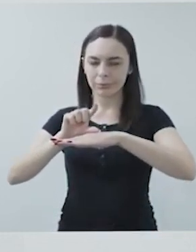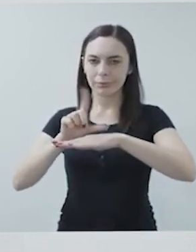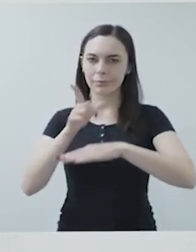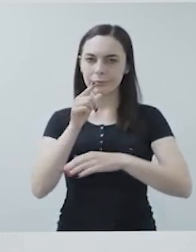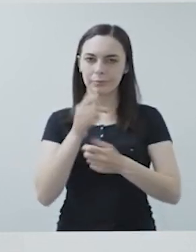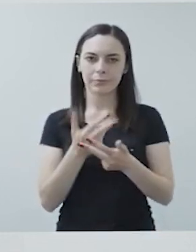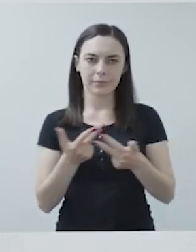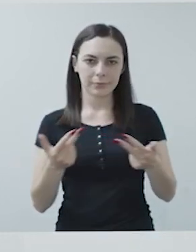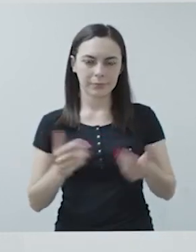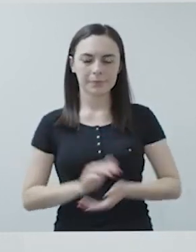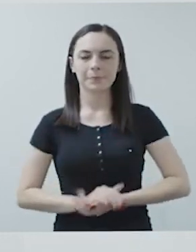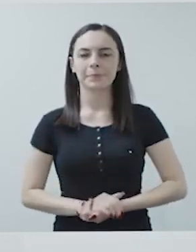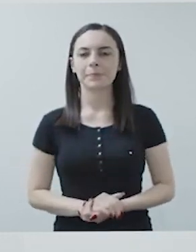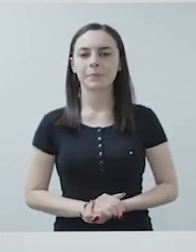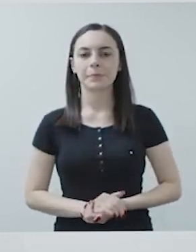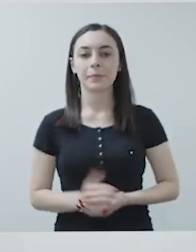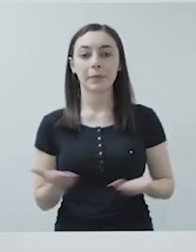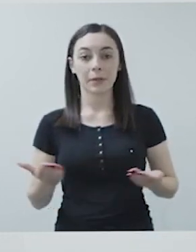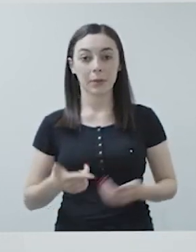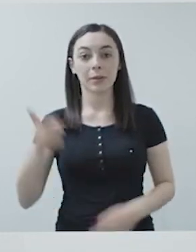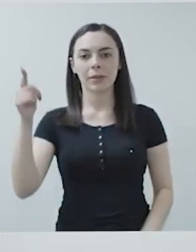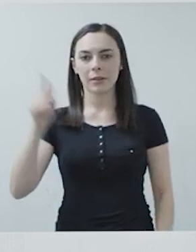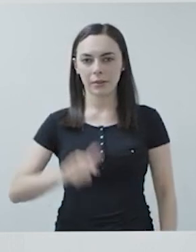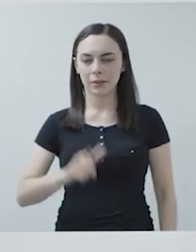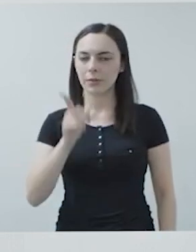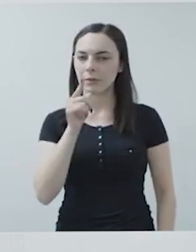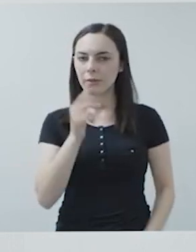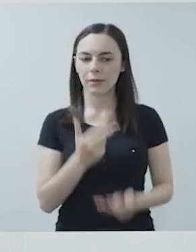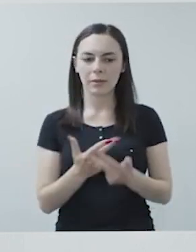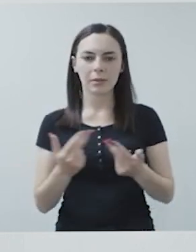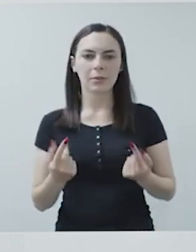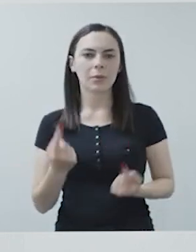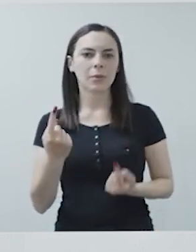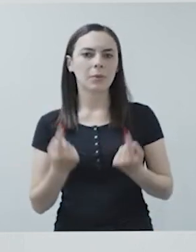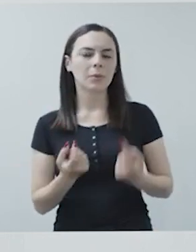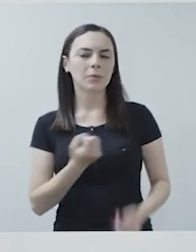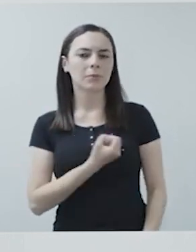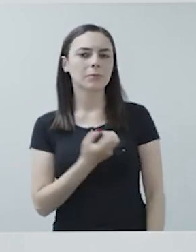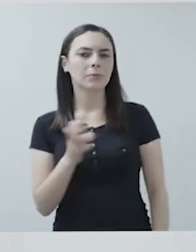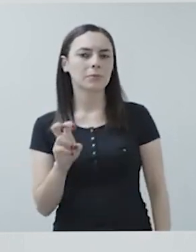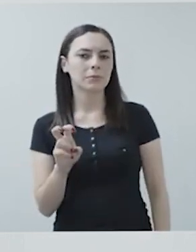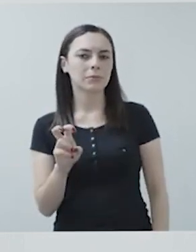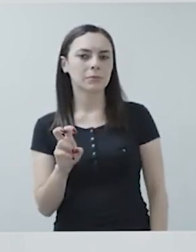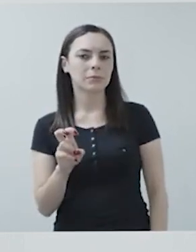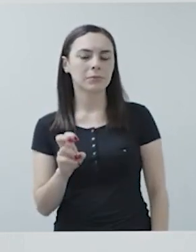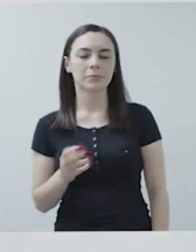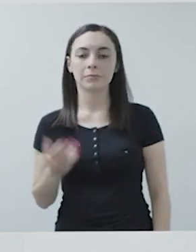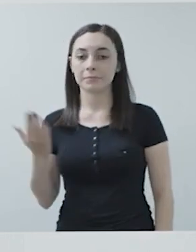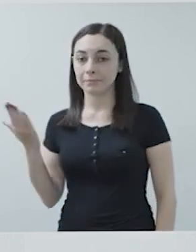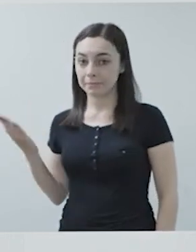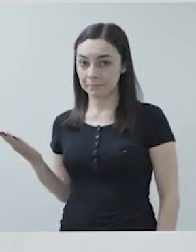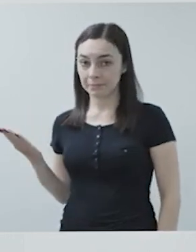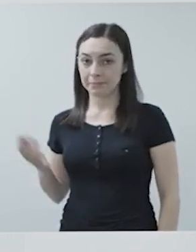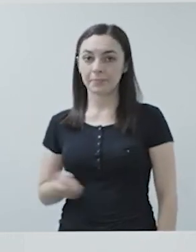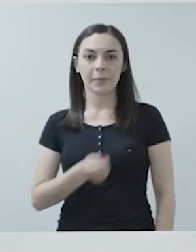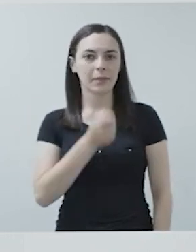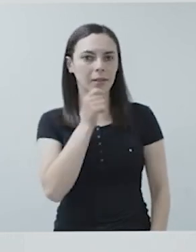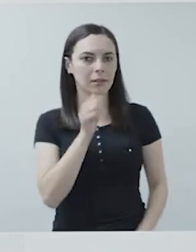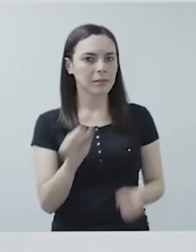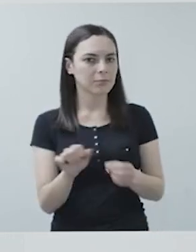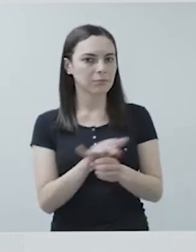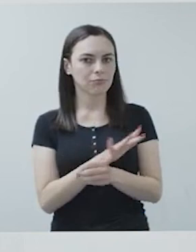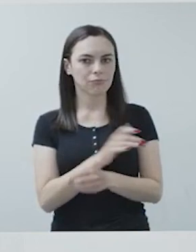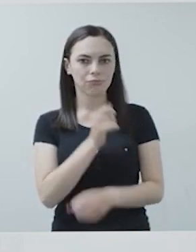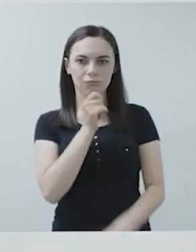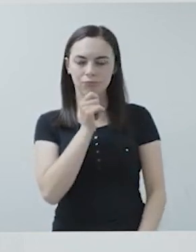Agora nós vamos colocar mais uma quantidade de líquido. Qual será o copo número 5? Este aqui, que ainda não preencheu.